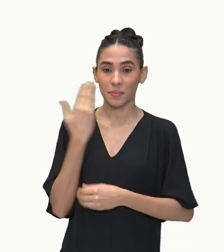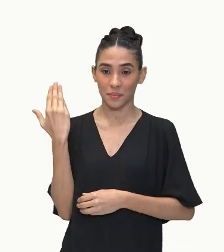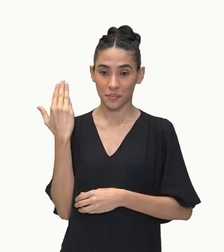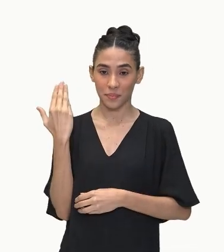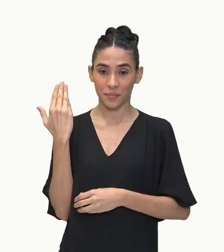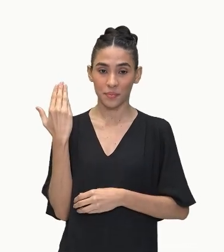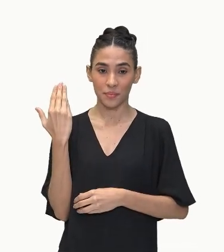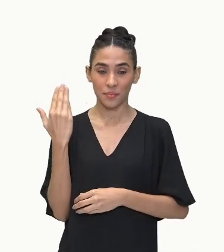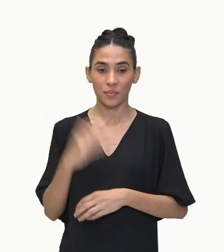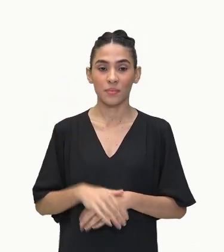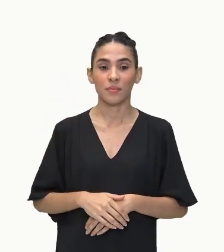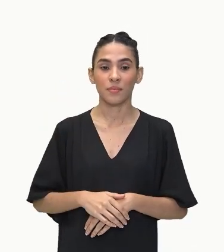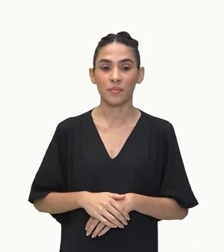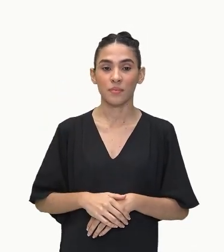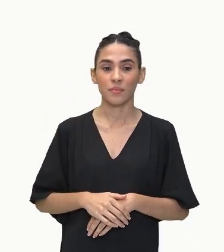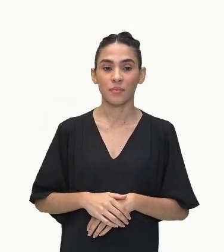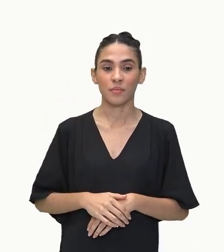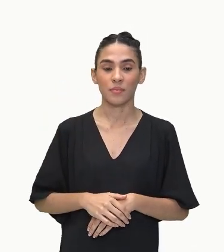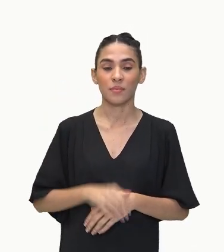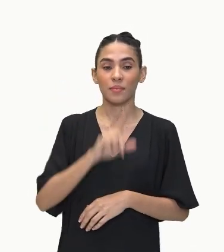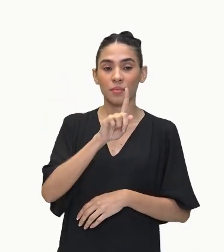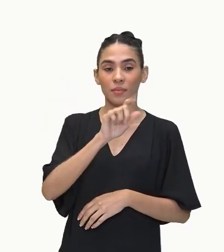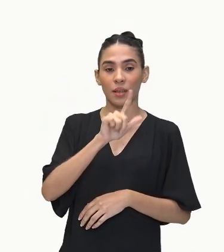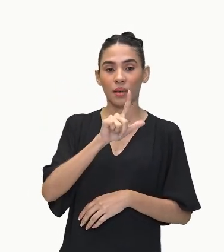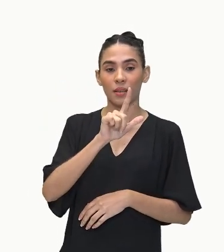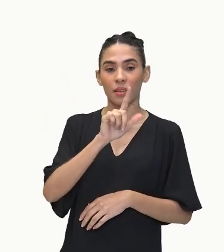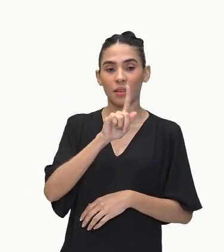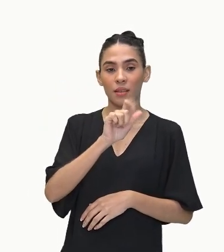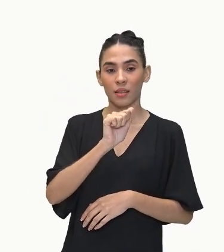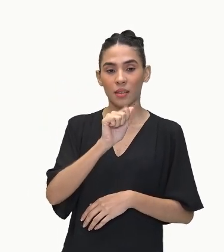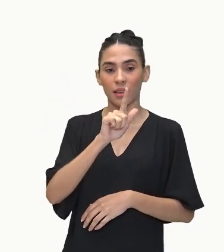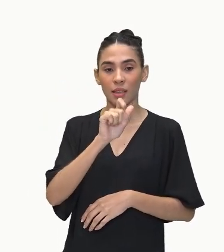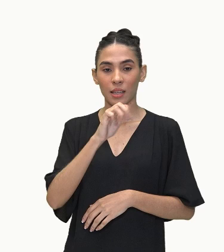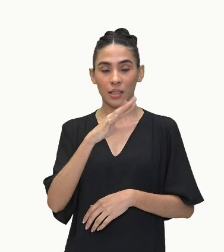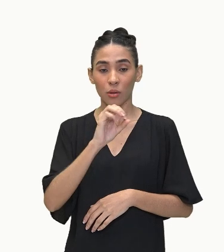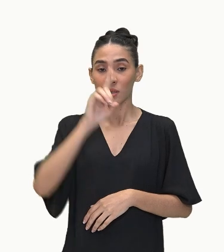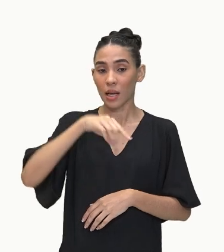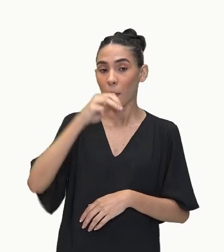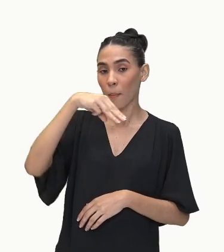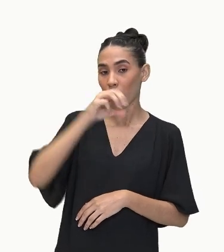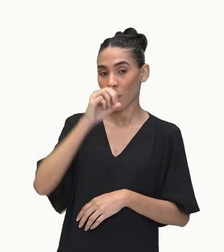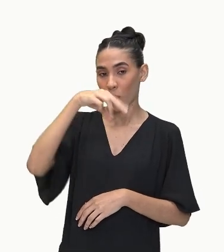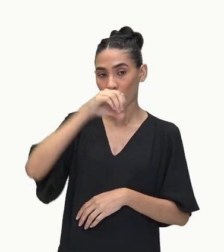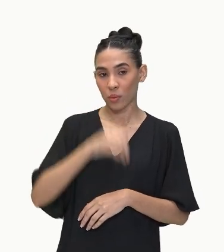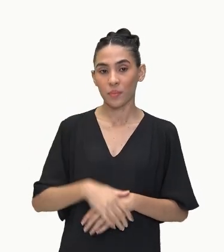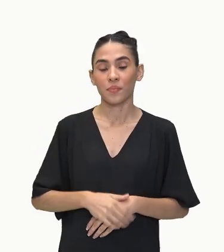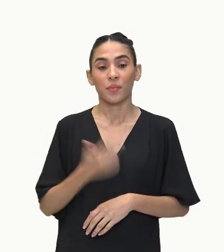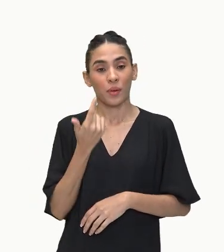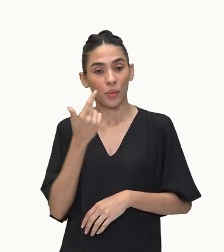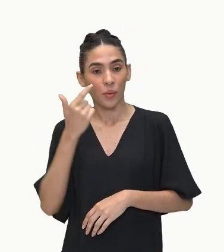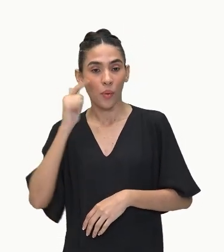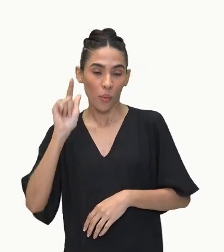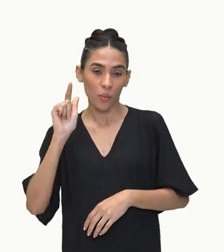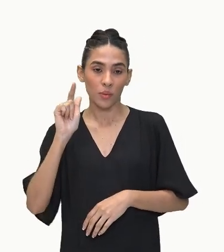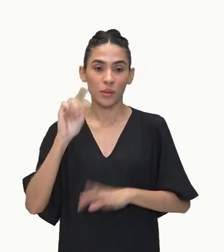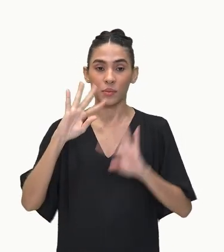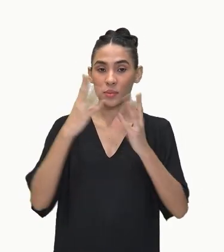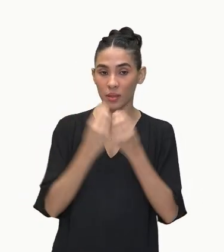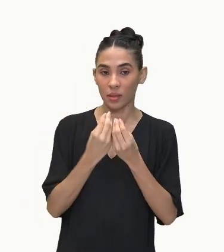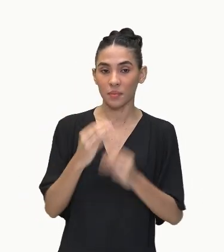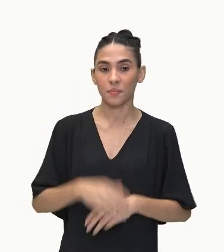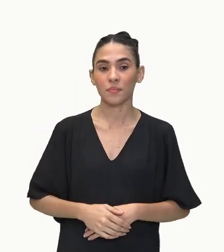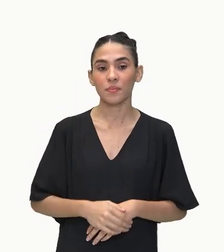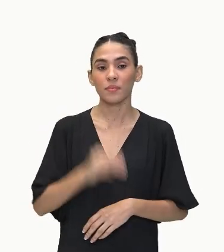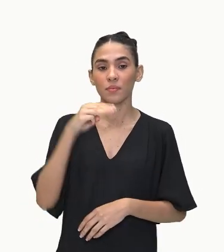A galactose é um monossacarídeo, ok? E mais um exemplo aqui para vocês, que é